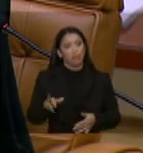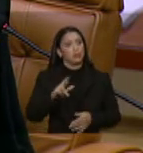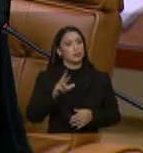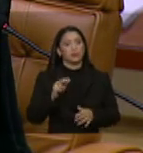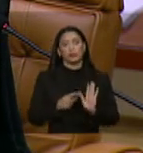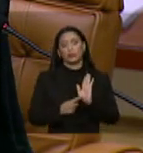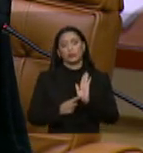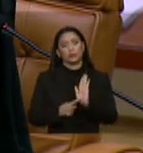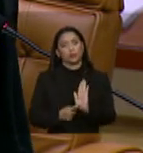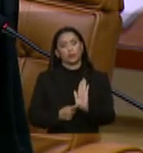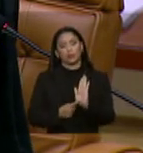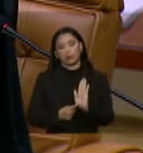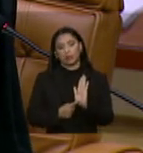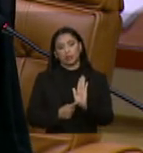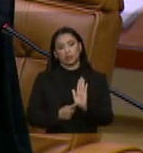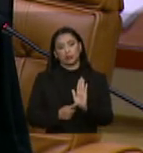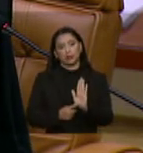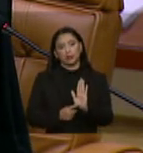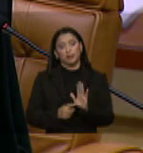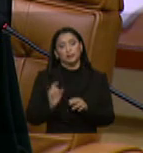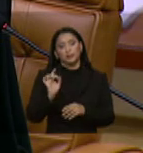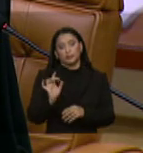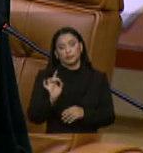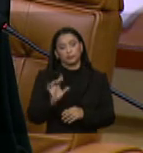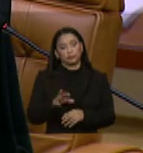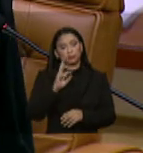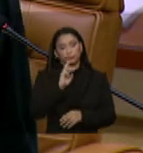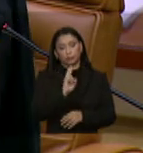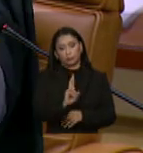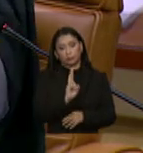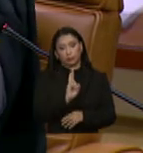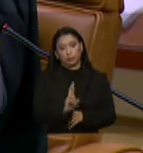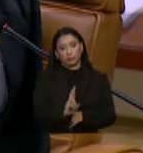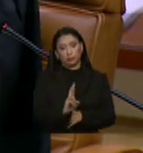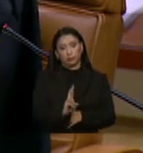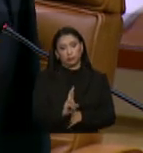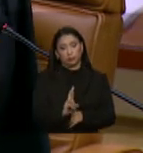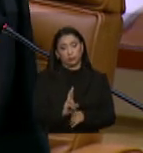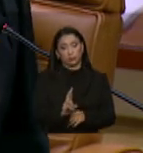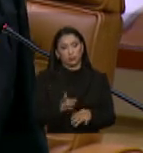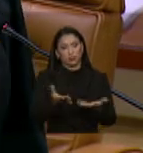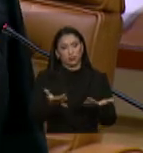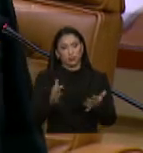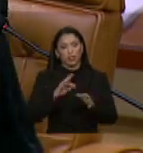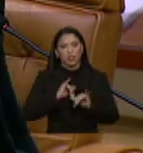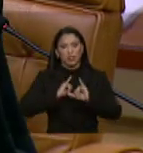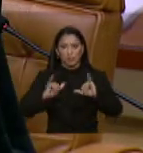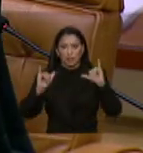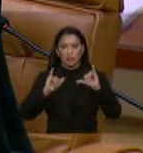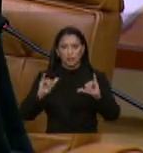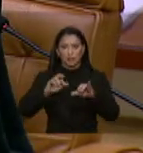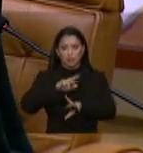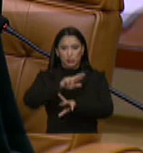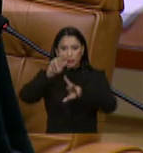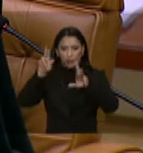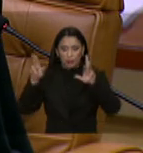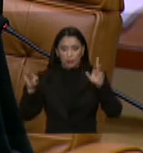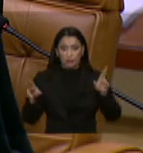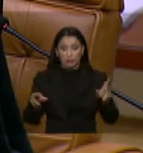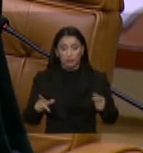demonstrando ser suficiente para atender essa é a finalidade e as várias informações eu cito uma